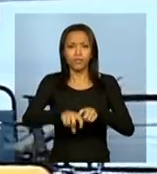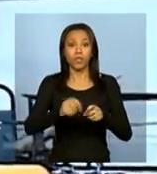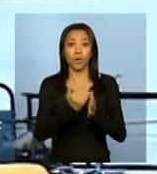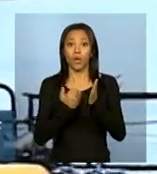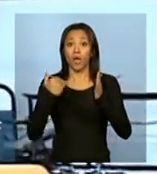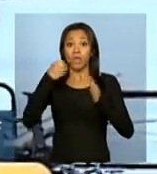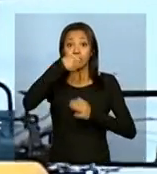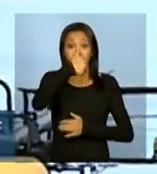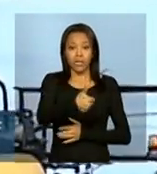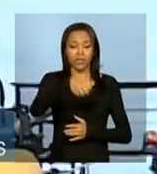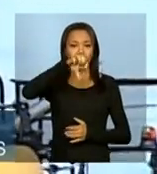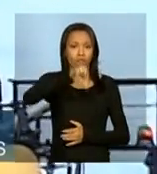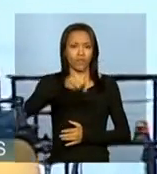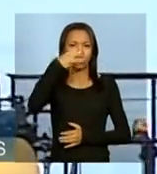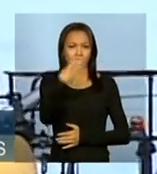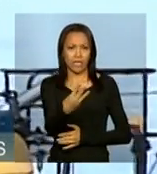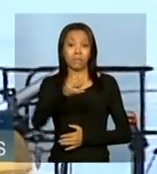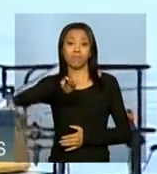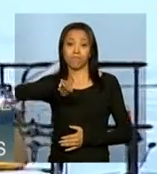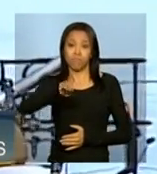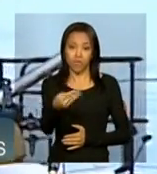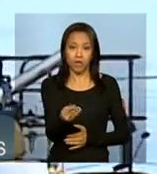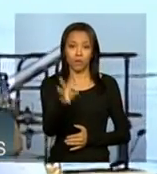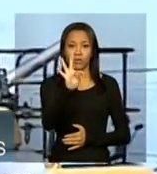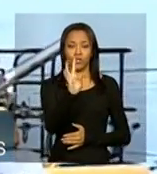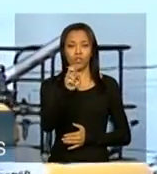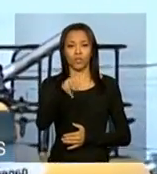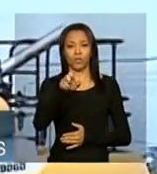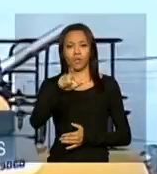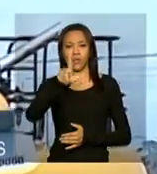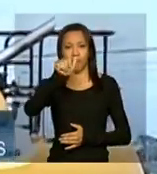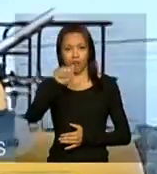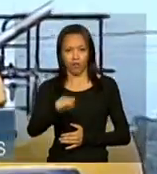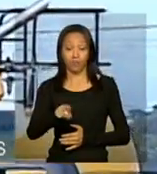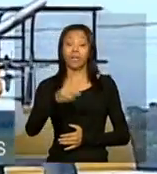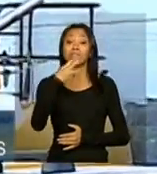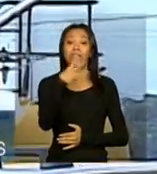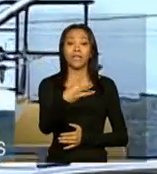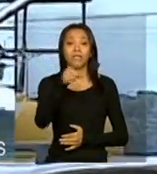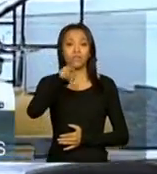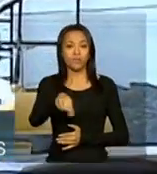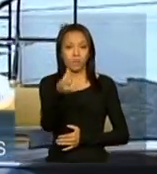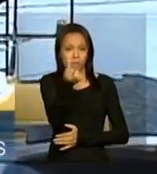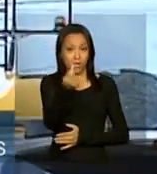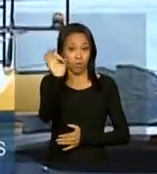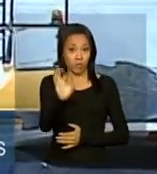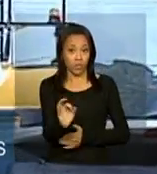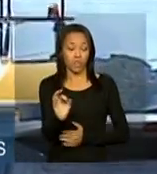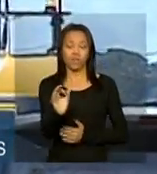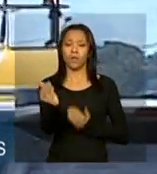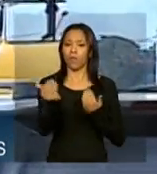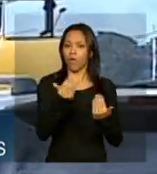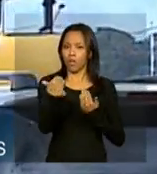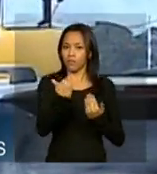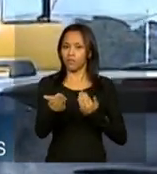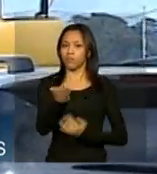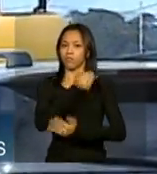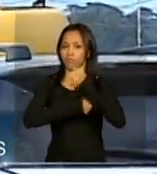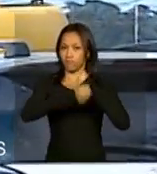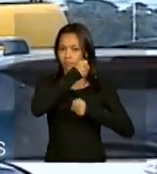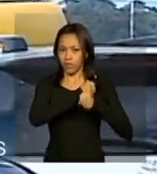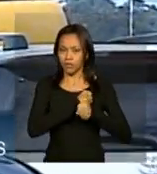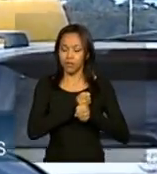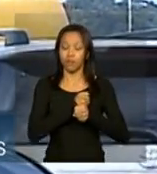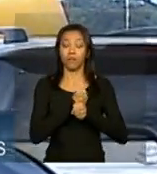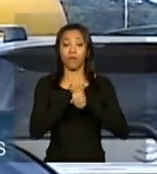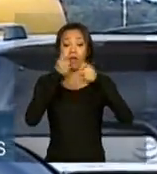193 milhões de toneladas nesta safra um aumento de 3,6 por em relação à safra anterior